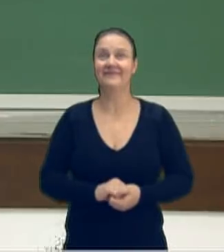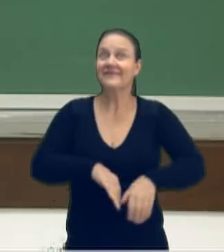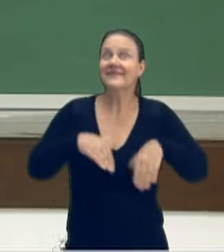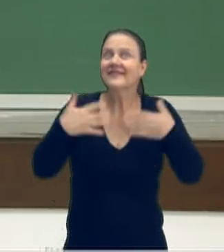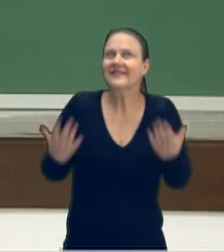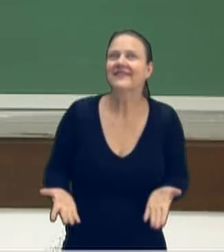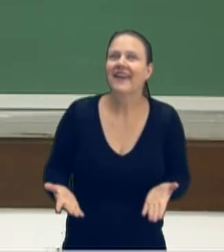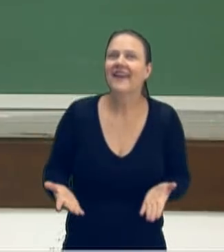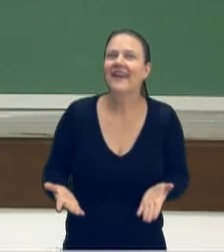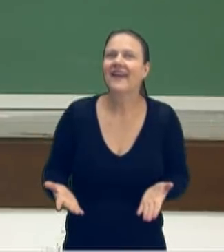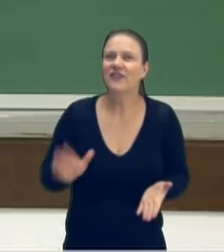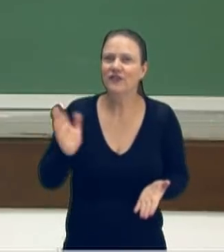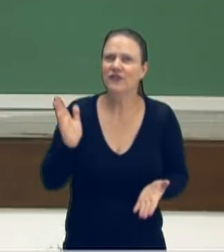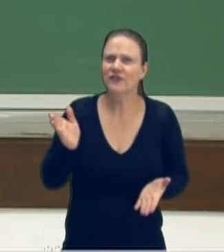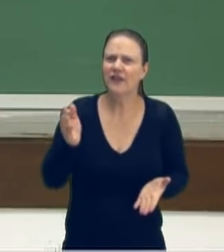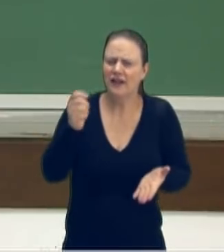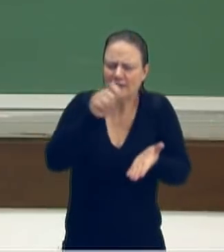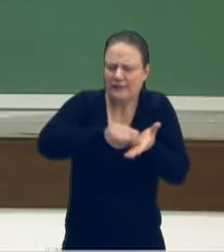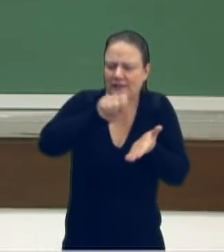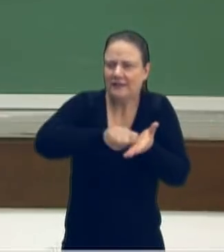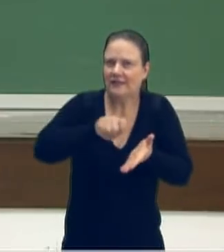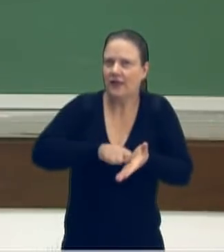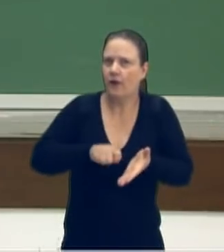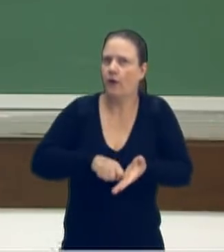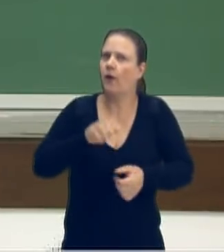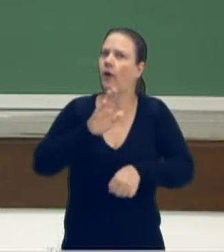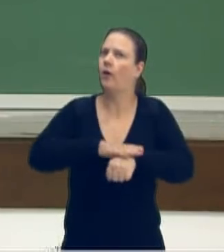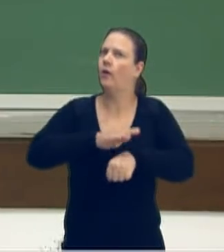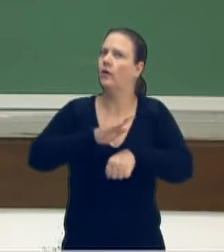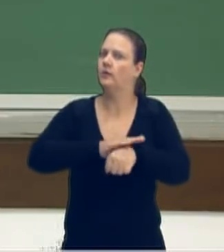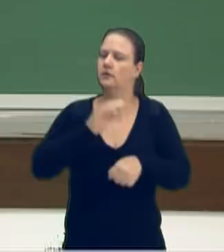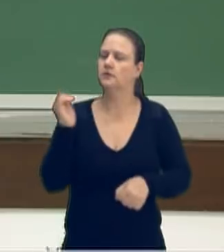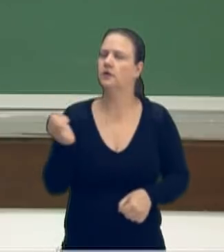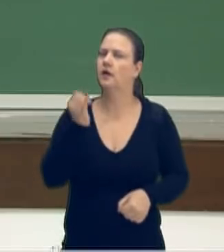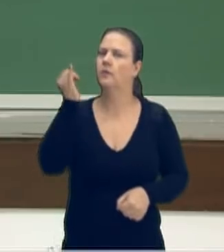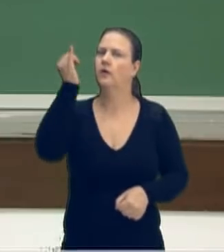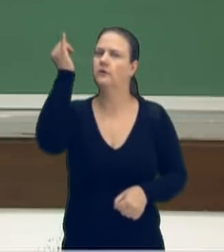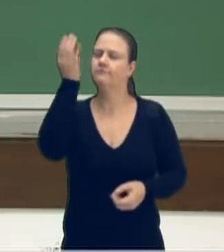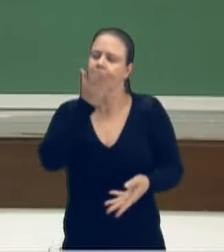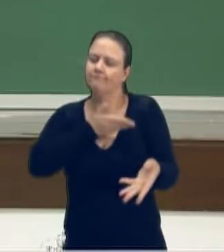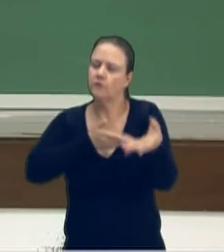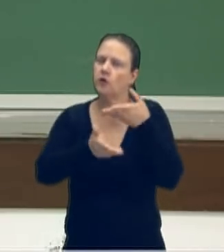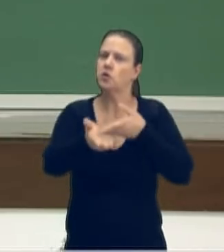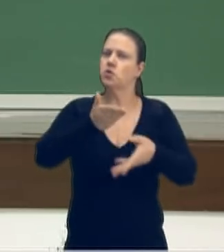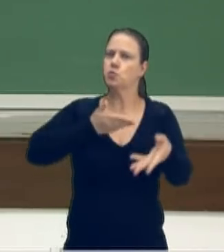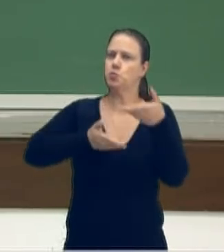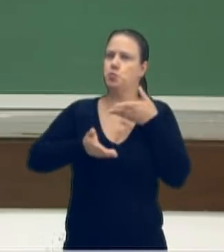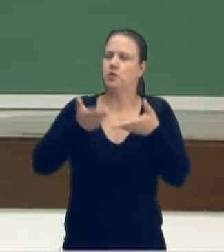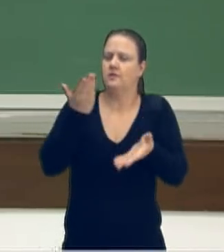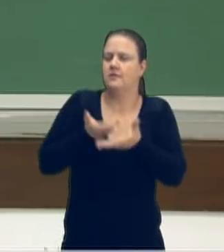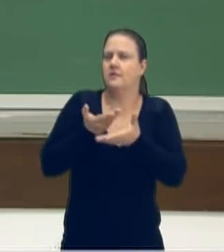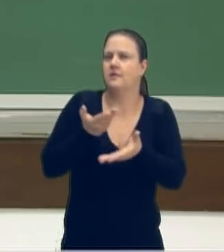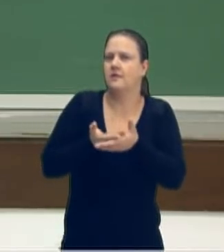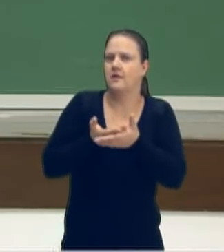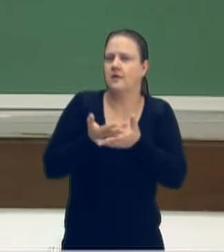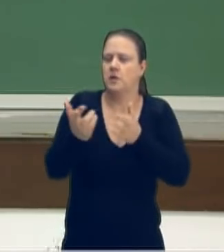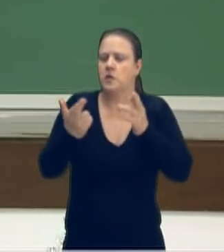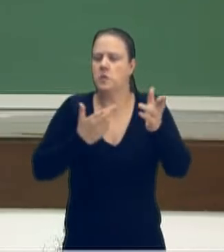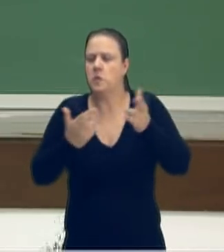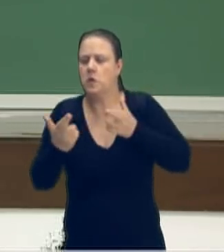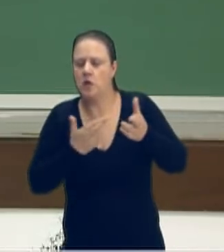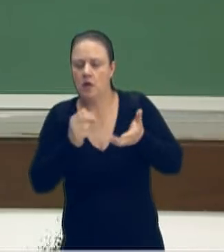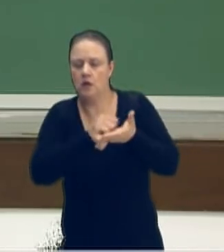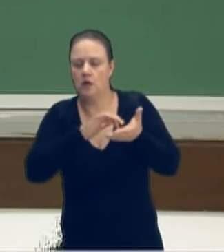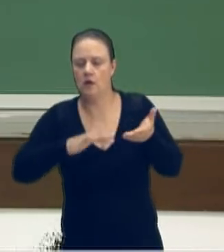E aí, galera? Fizeram a atividade? Um momento bacana para vocês acompanharem, interagirem com a nossa aula, registrando, respondendo no caderno